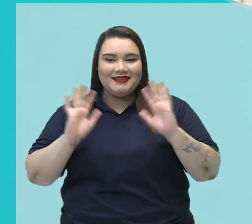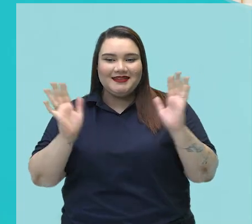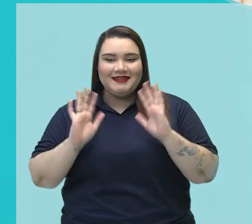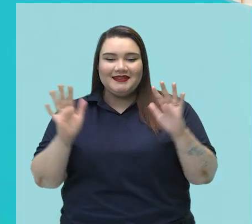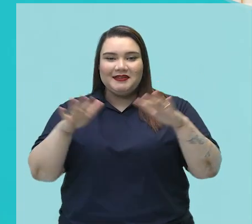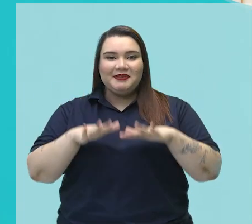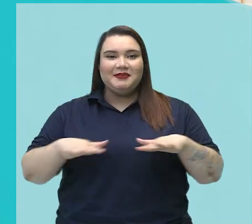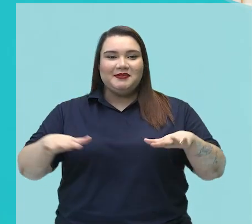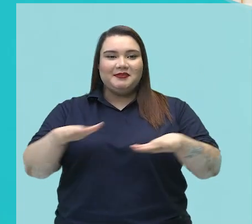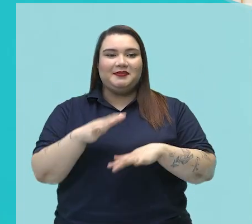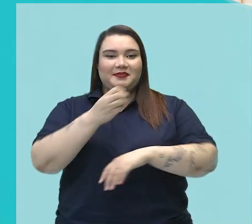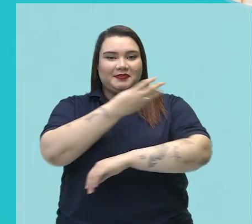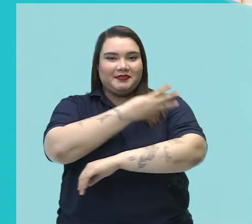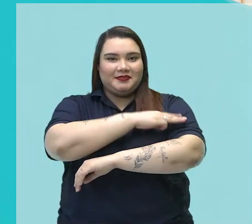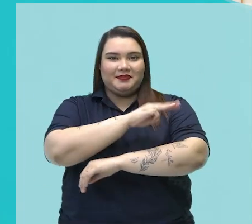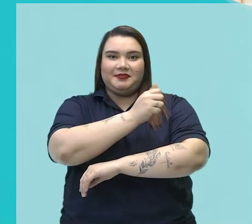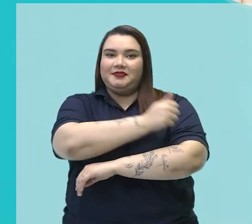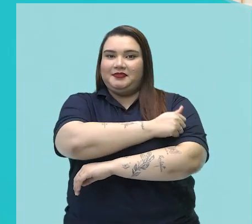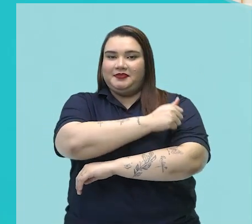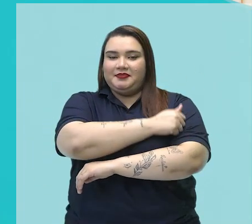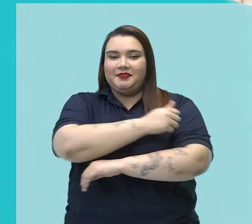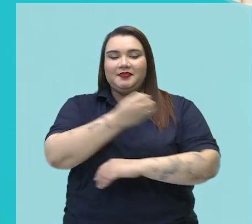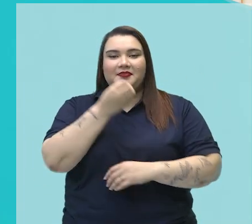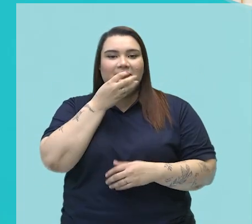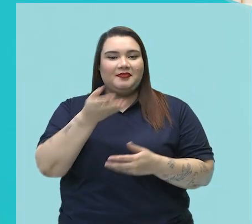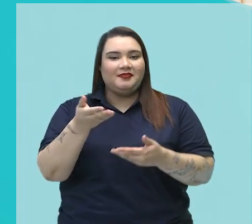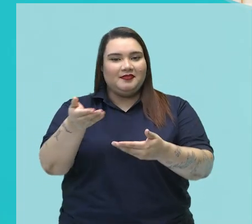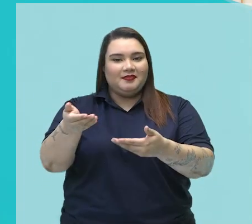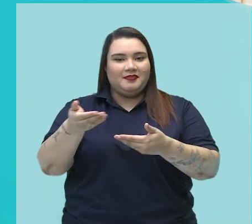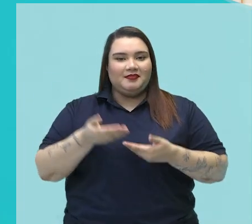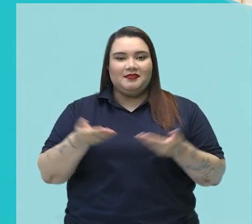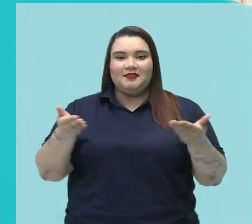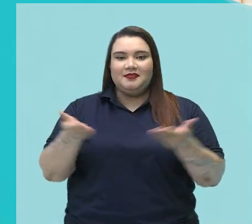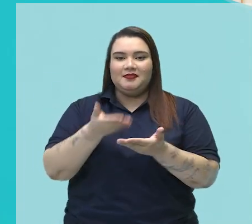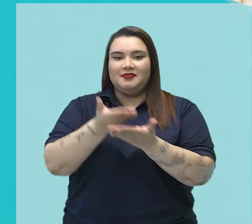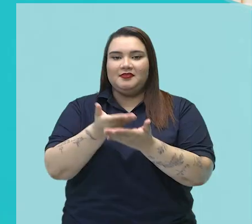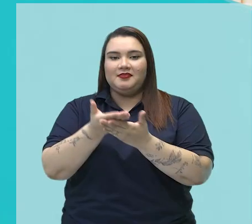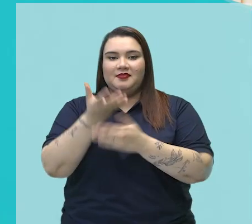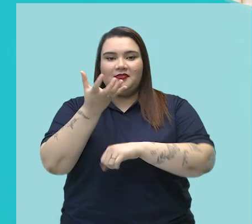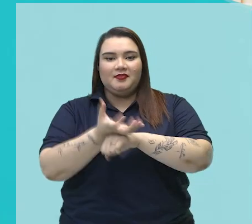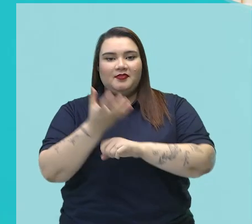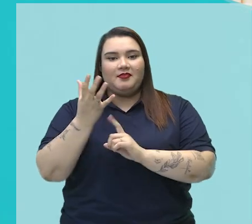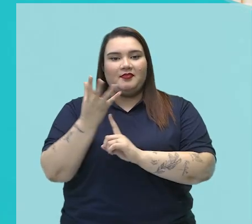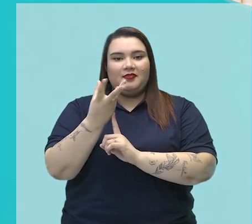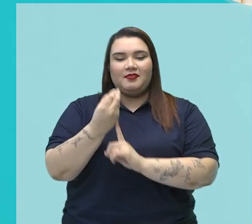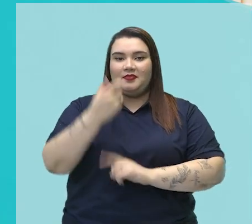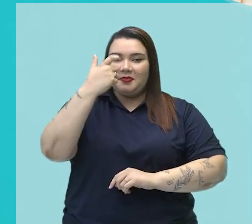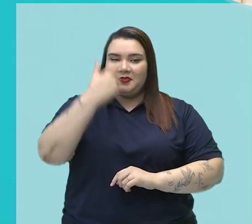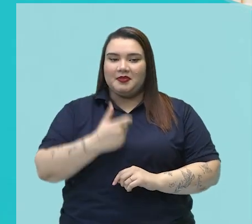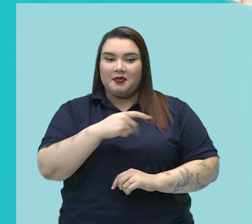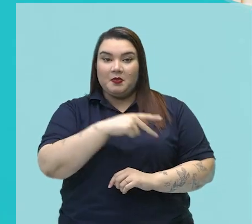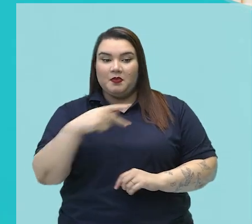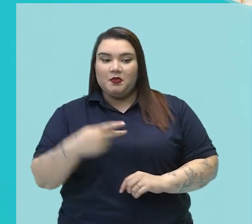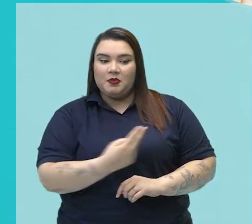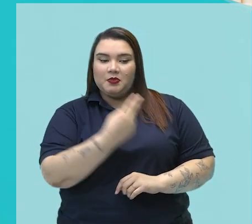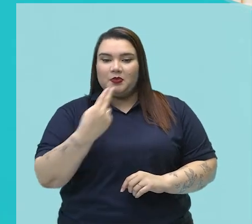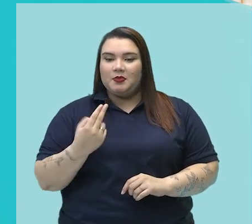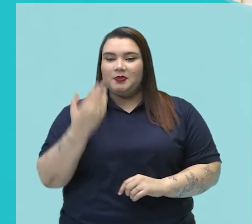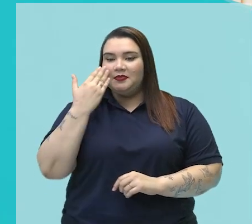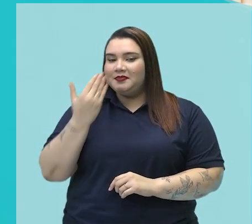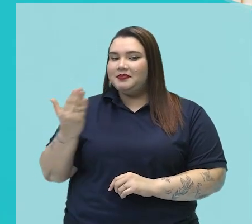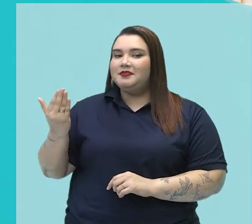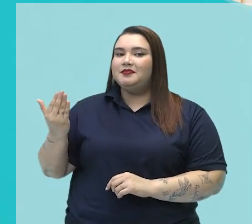Olá, alunos da terceira série do ensino médio, sejam bem-vindos a mais uma aula de artes. Eu sou a